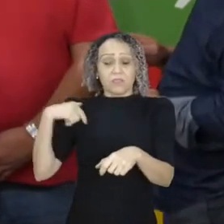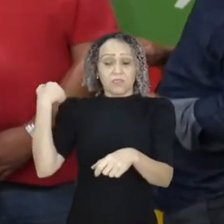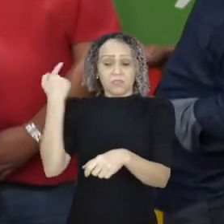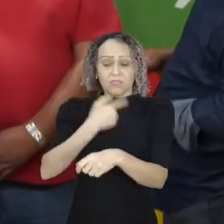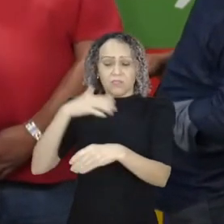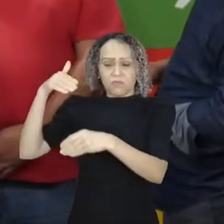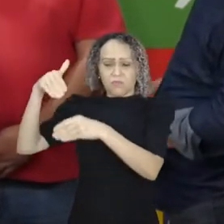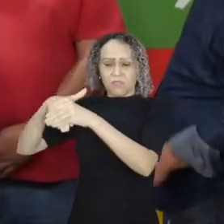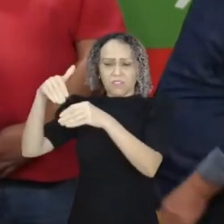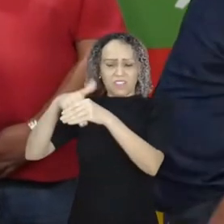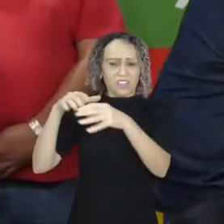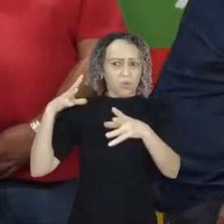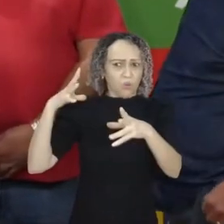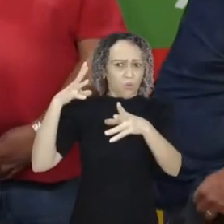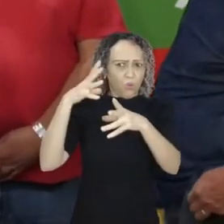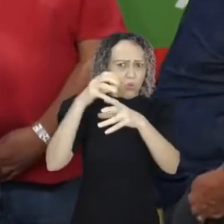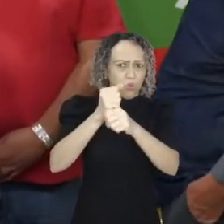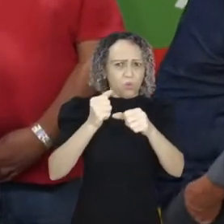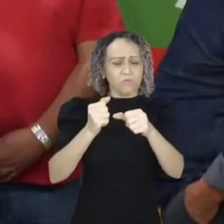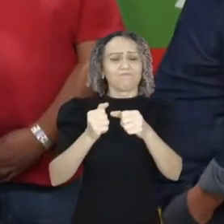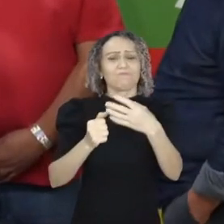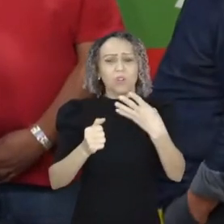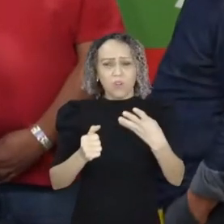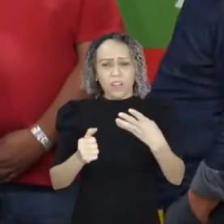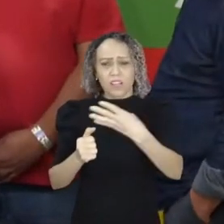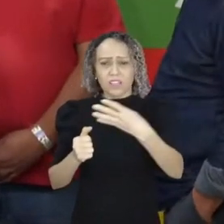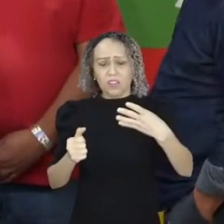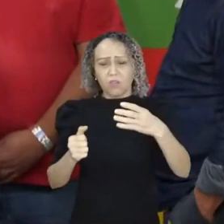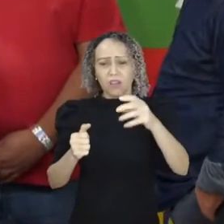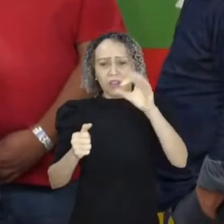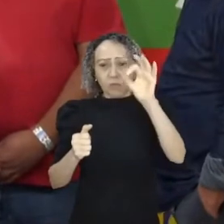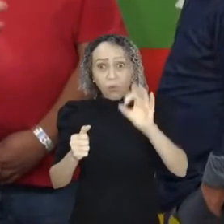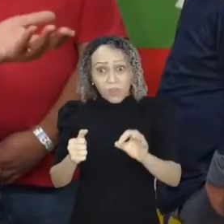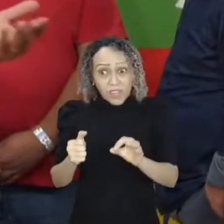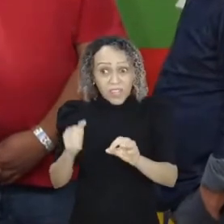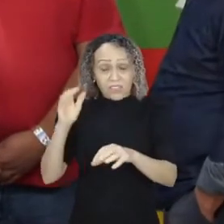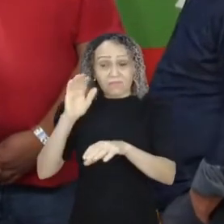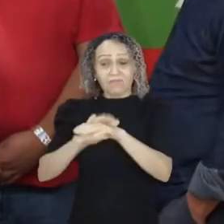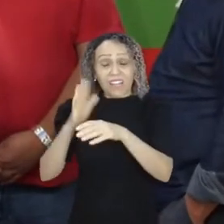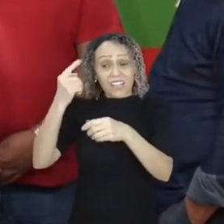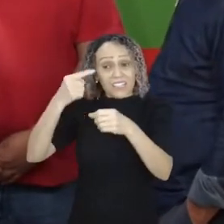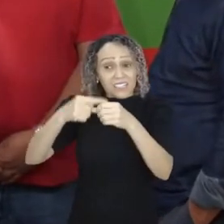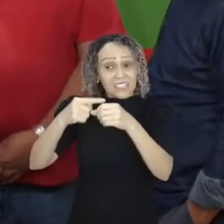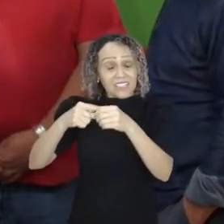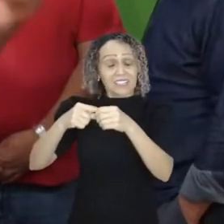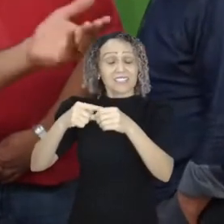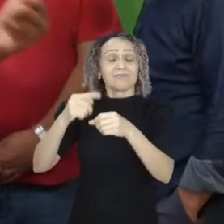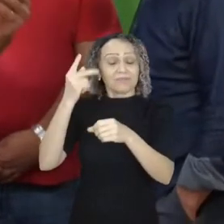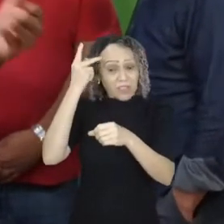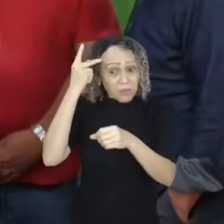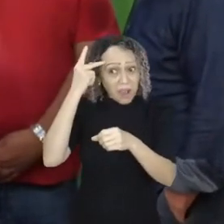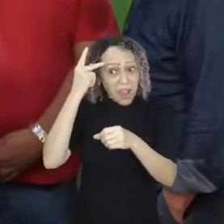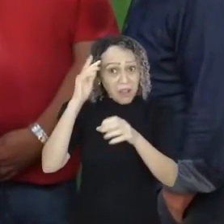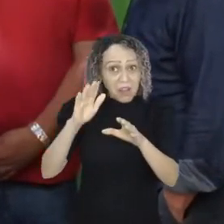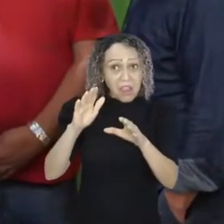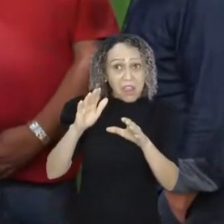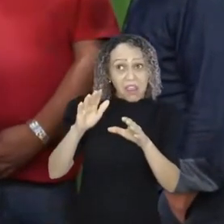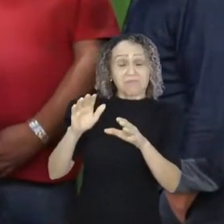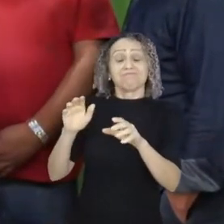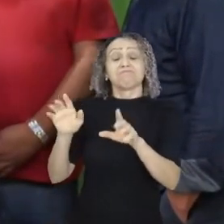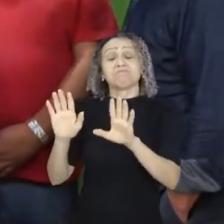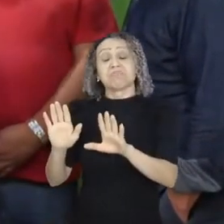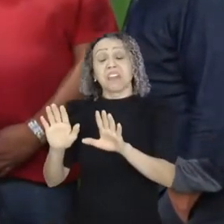Tivemos 44% na cidade de São Paulo, contra todas as previsões, inclusive da imprensa. E dizia, você em São